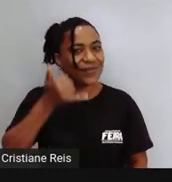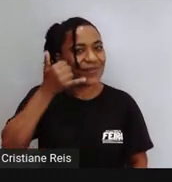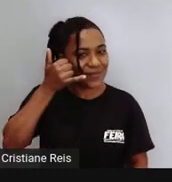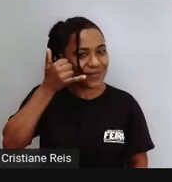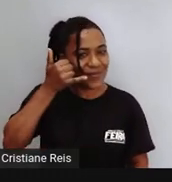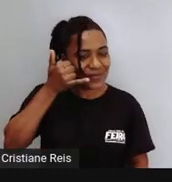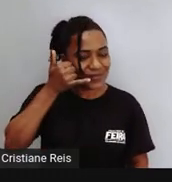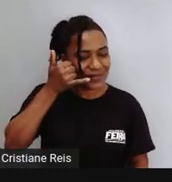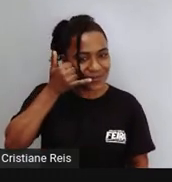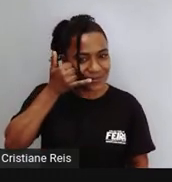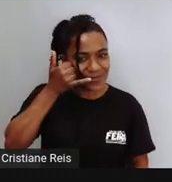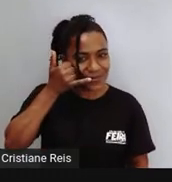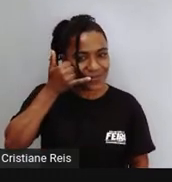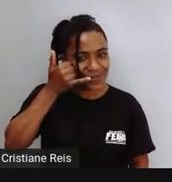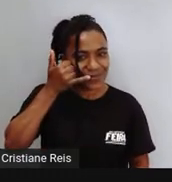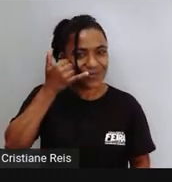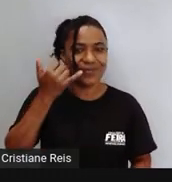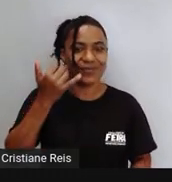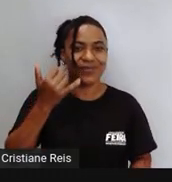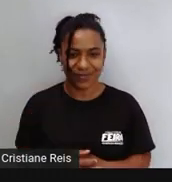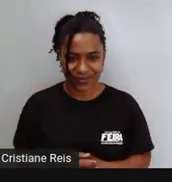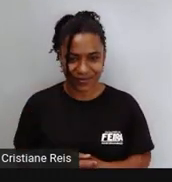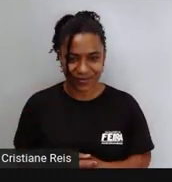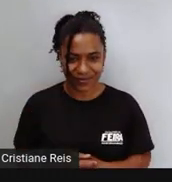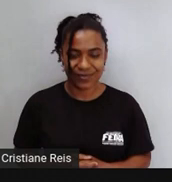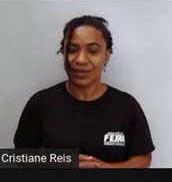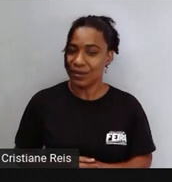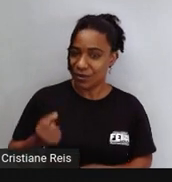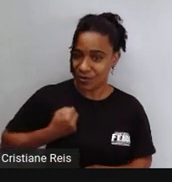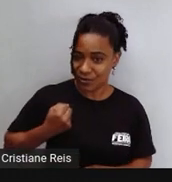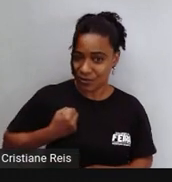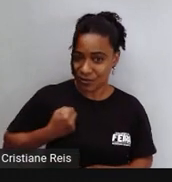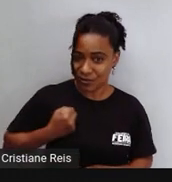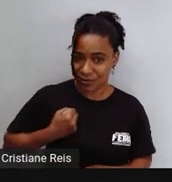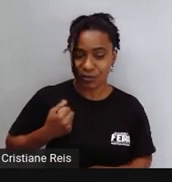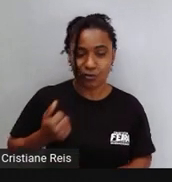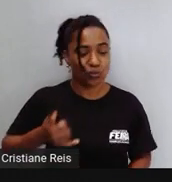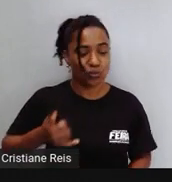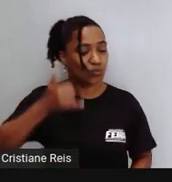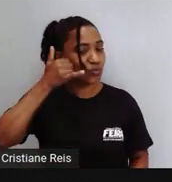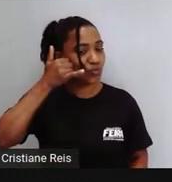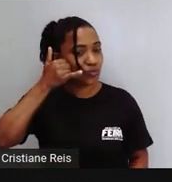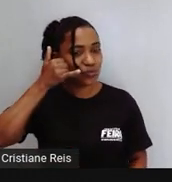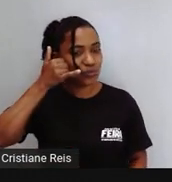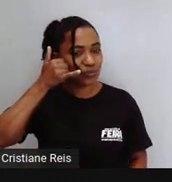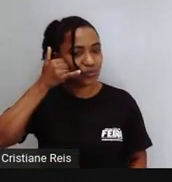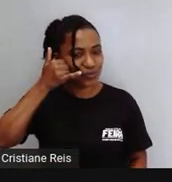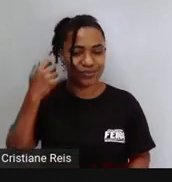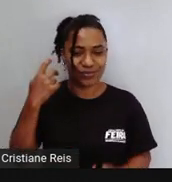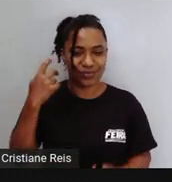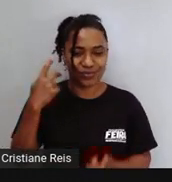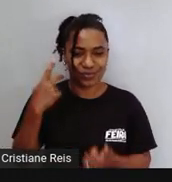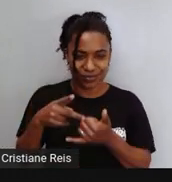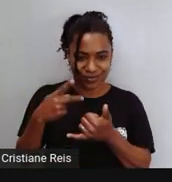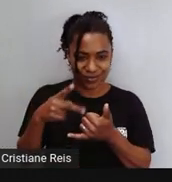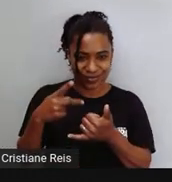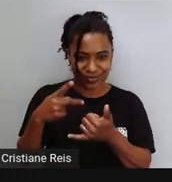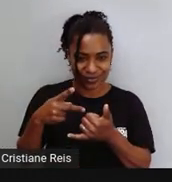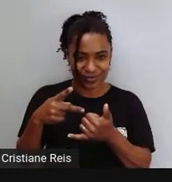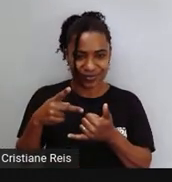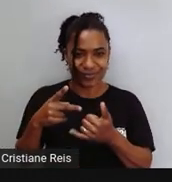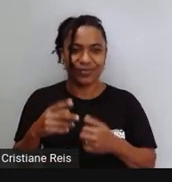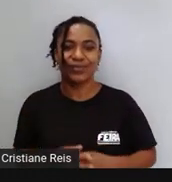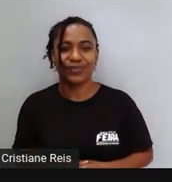de casa. Mobile phone number, o número do telefone móvel. House, apartment